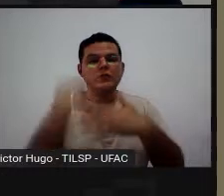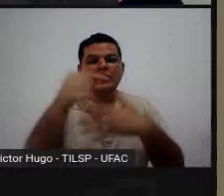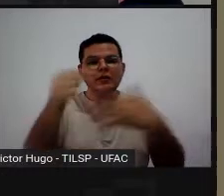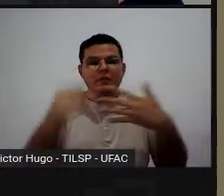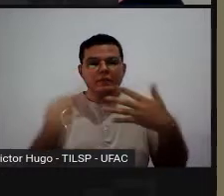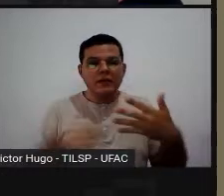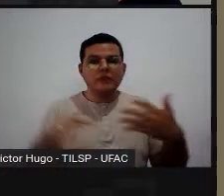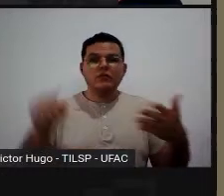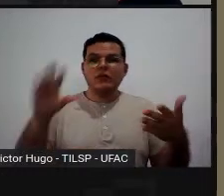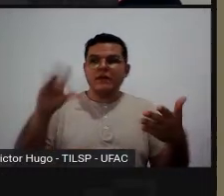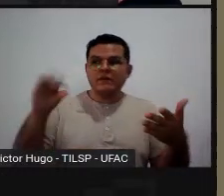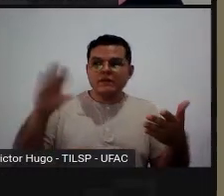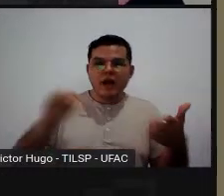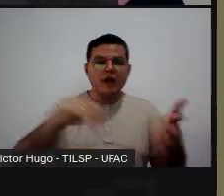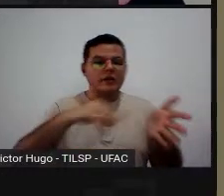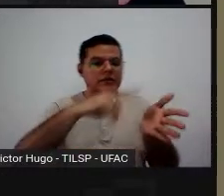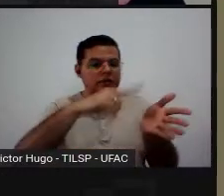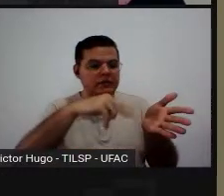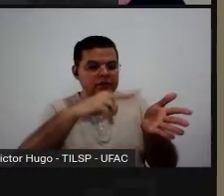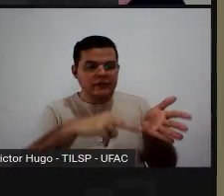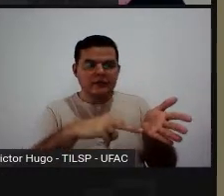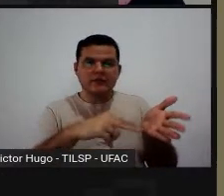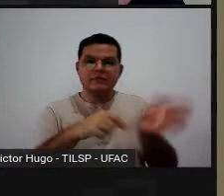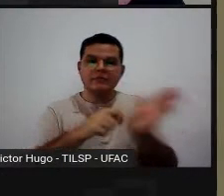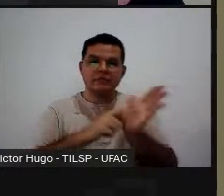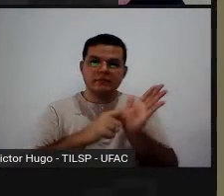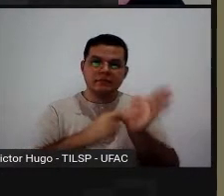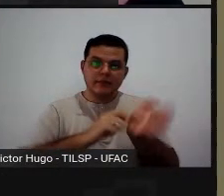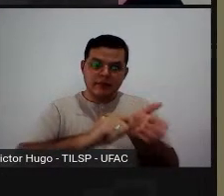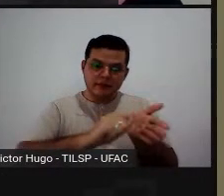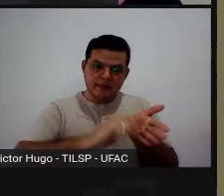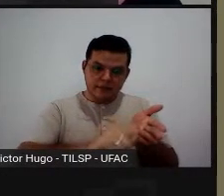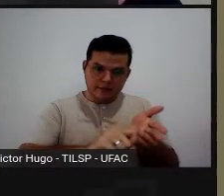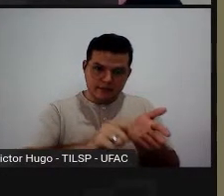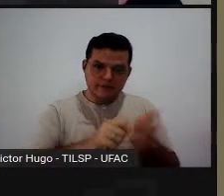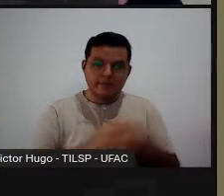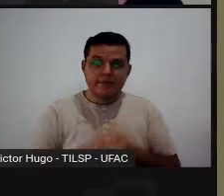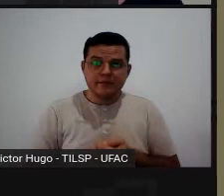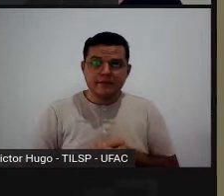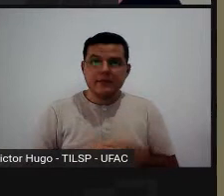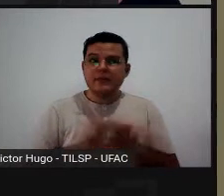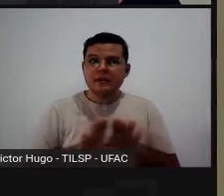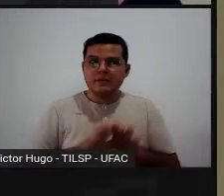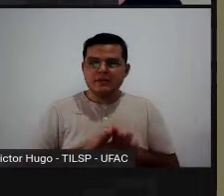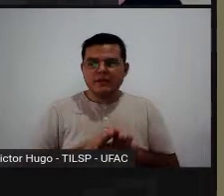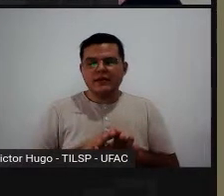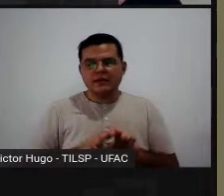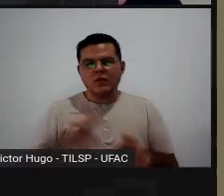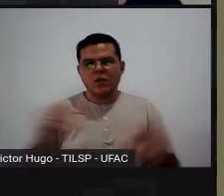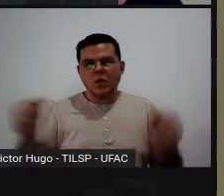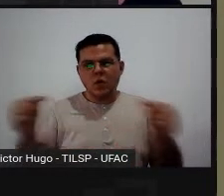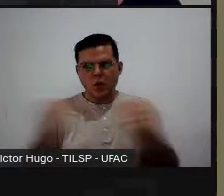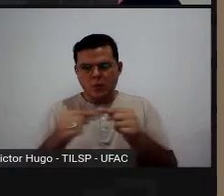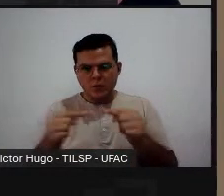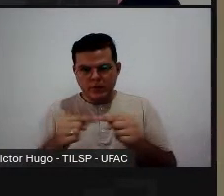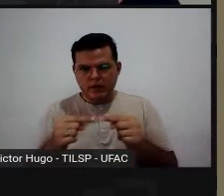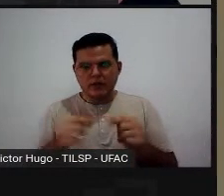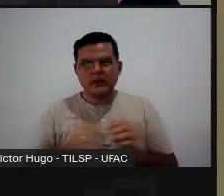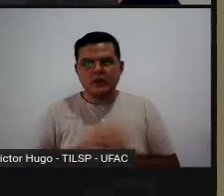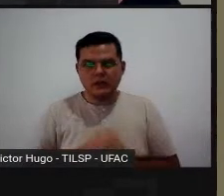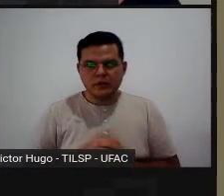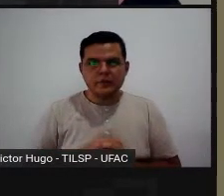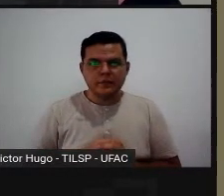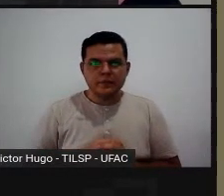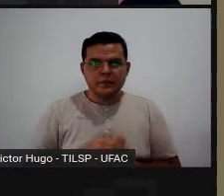e aí a gente traz a menção que eu falei ainda há pouco, dos estudos do ONG, do GUD, do